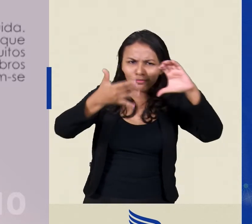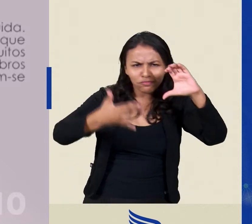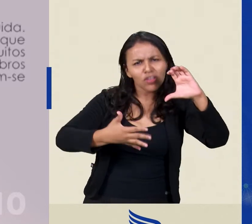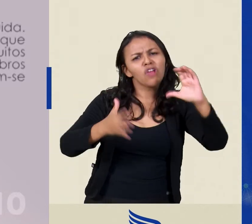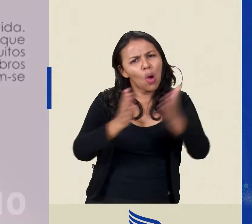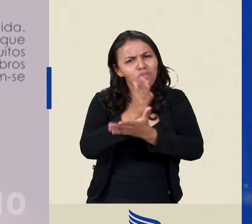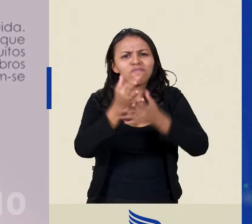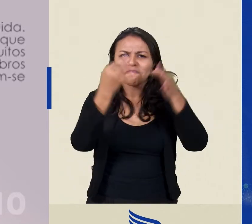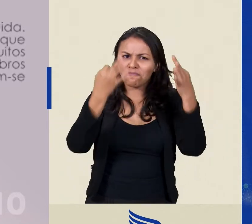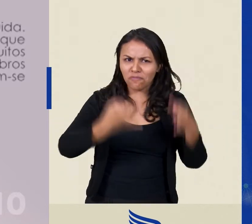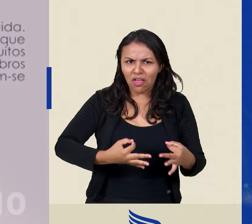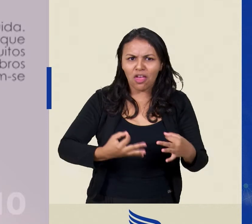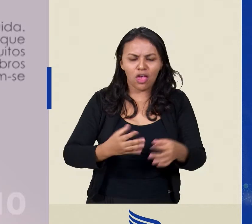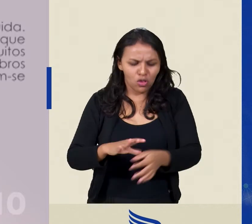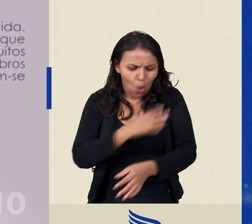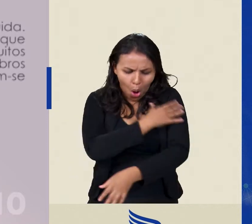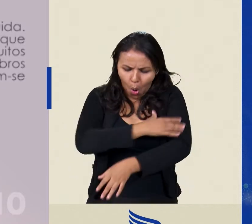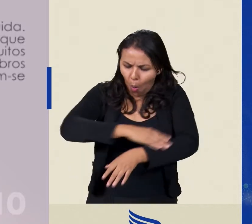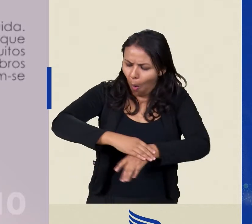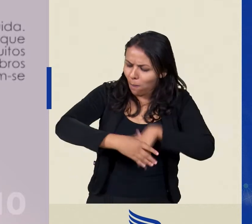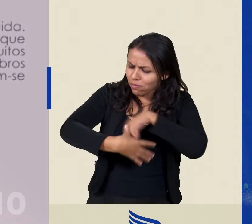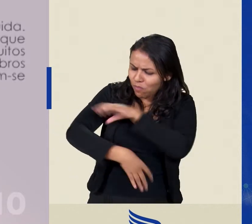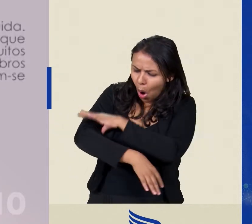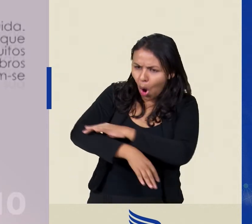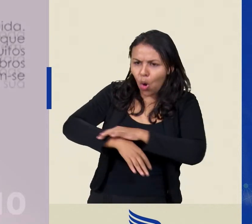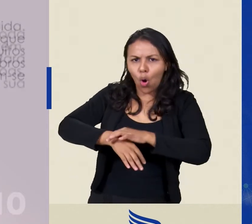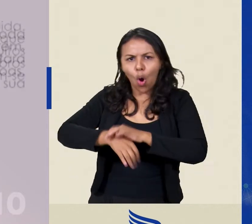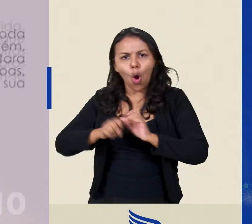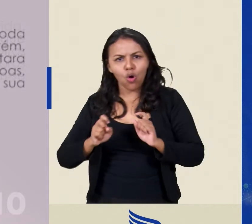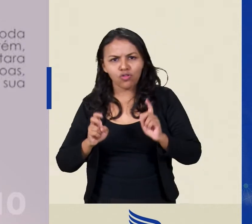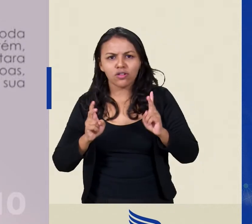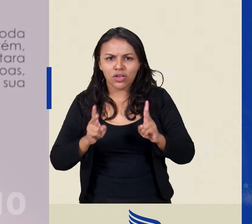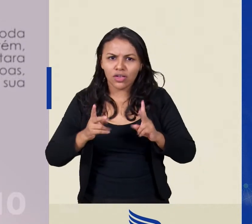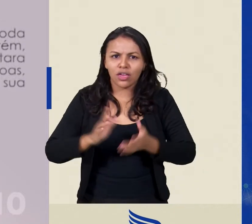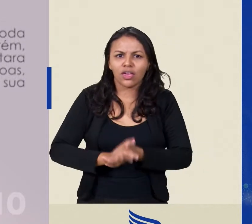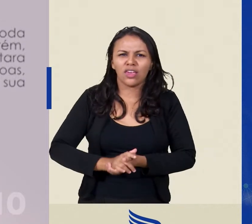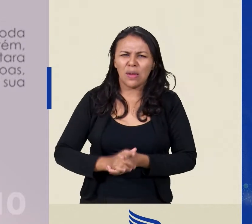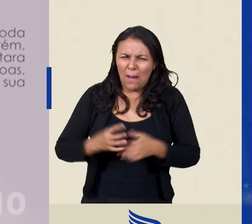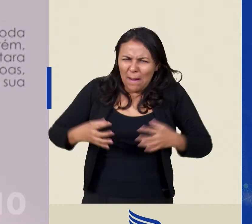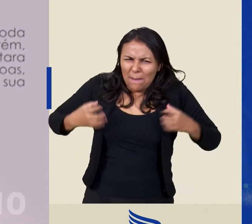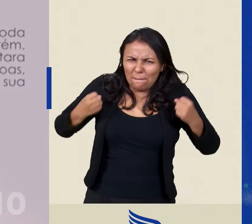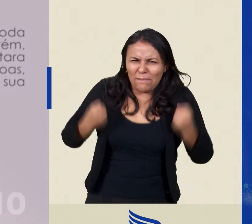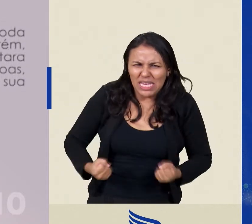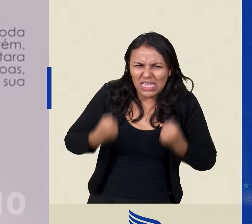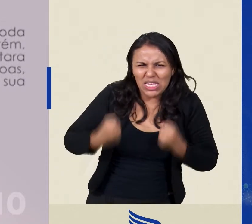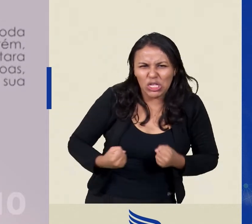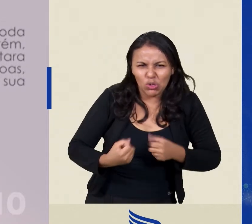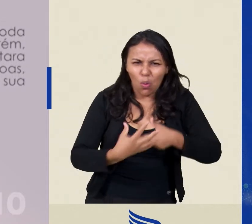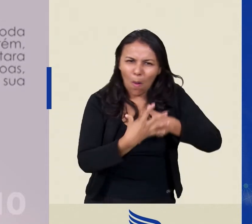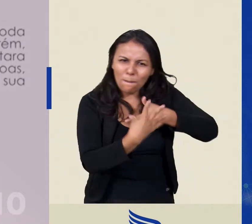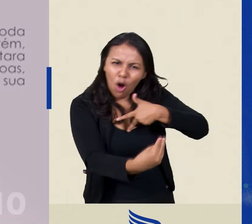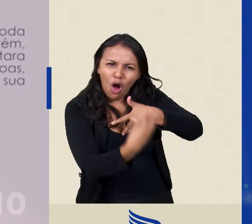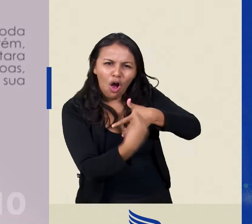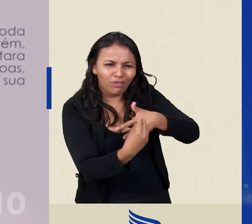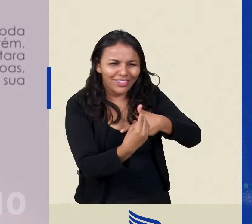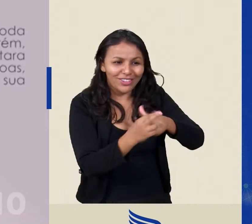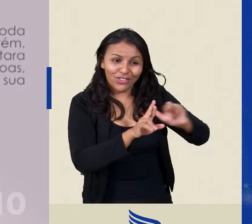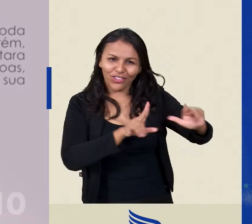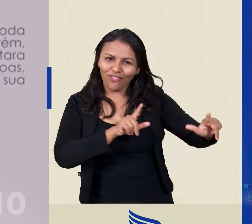Os membros estavam bem vestidos, achavam-se livres das cargas que a tirana moda impusera à primeira